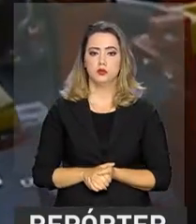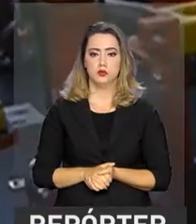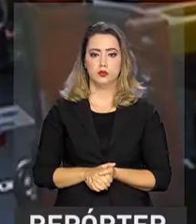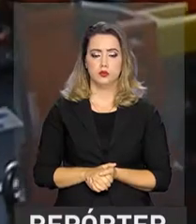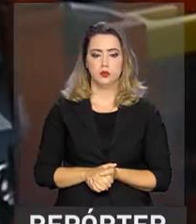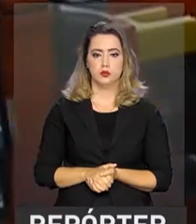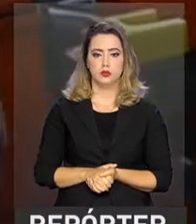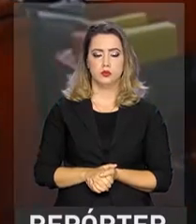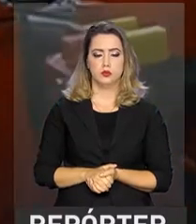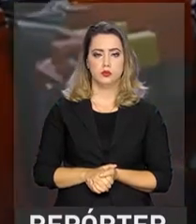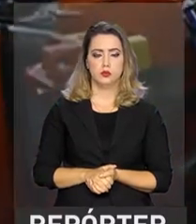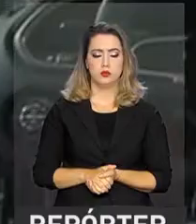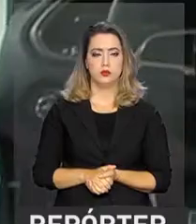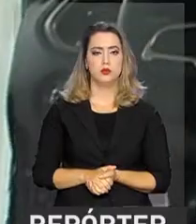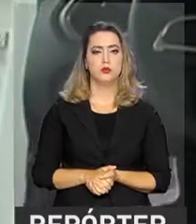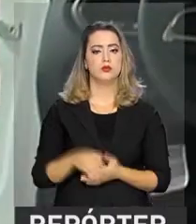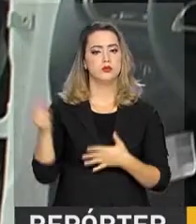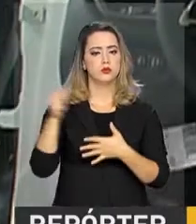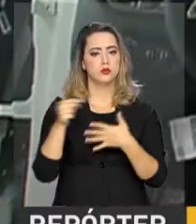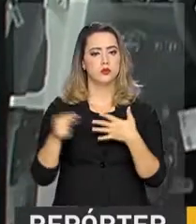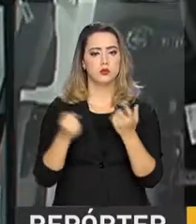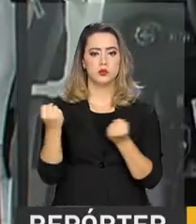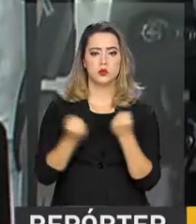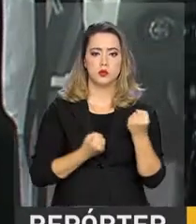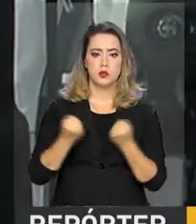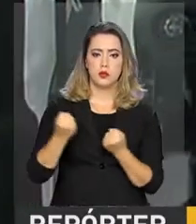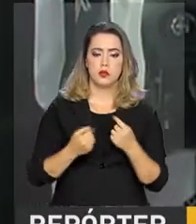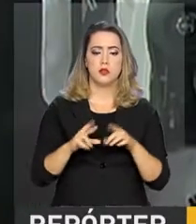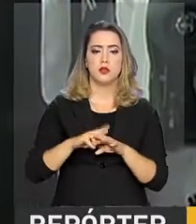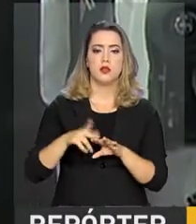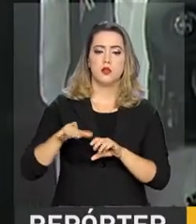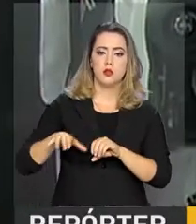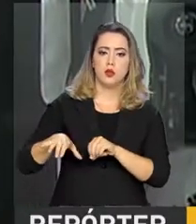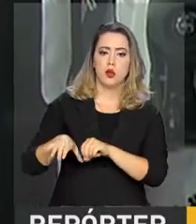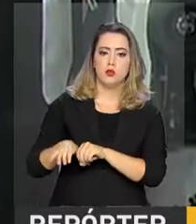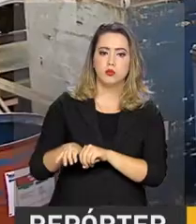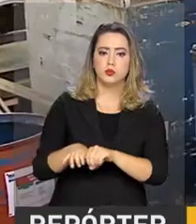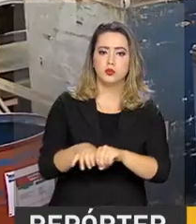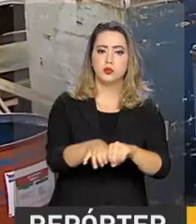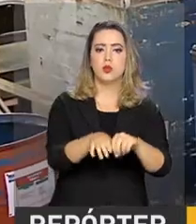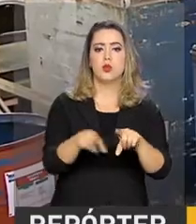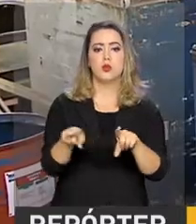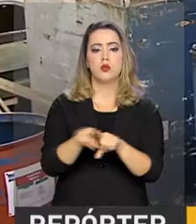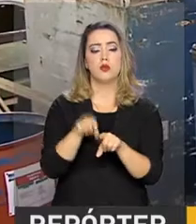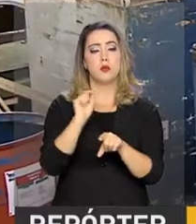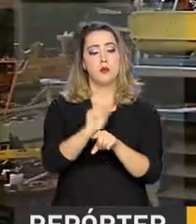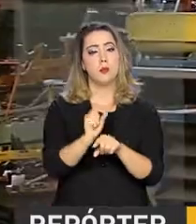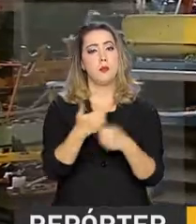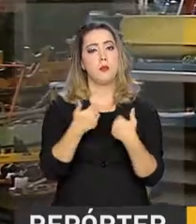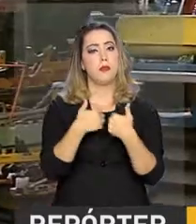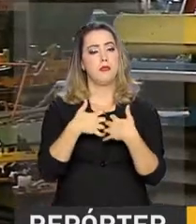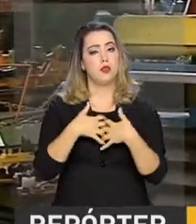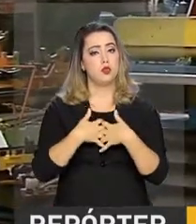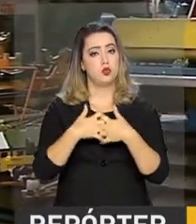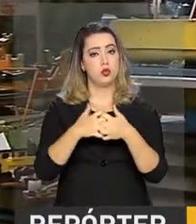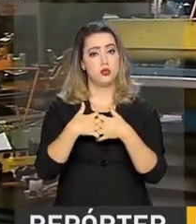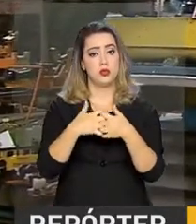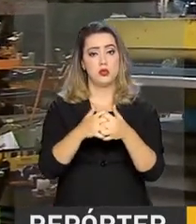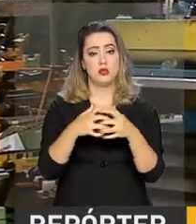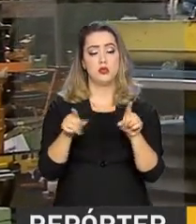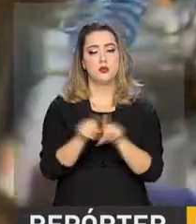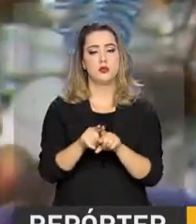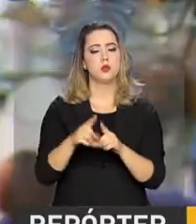entre as atividades veículos automotores reboques e carrocerias tiveram influência positiva no resultado da indústria